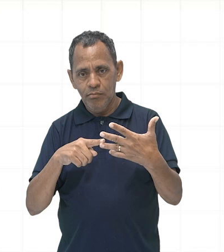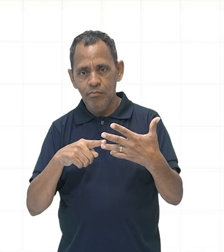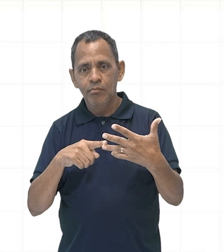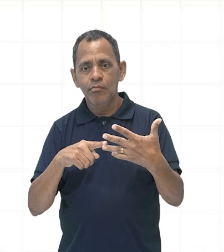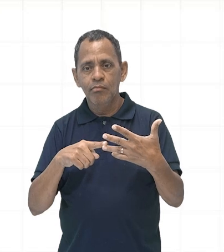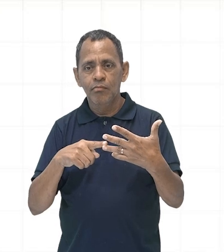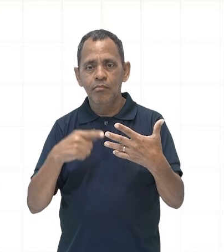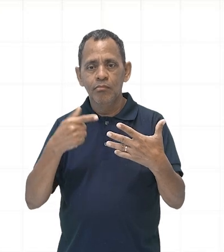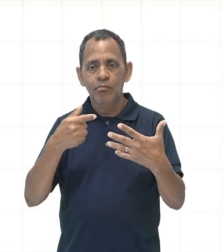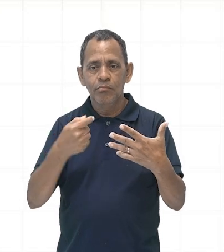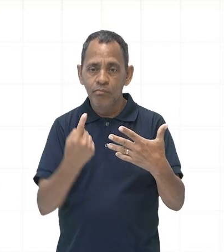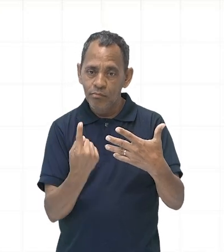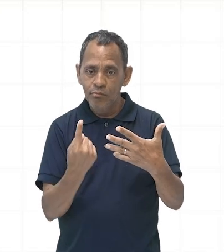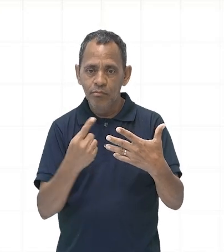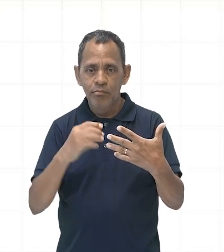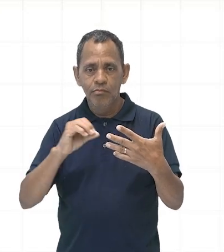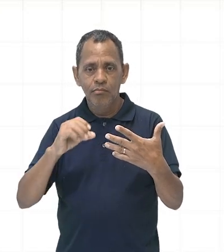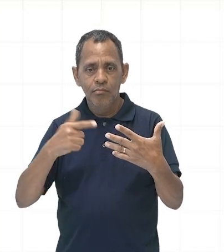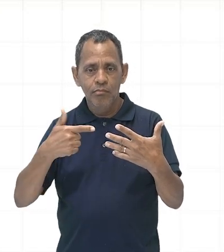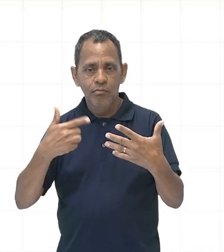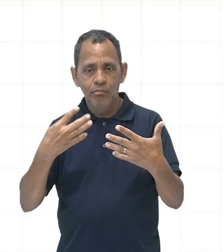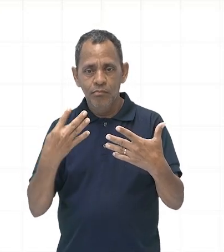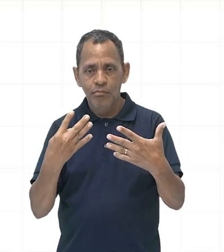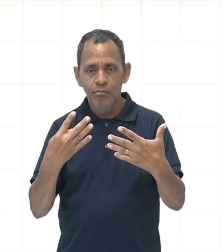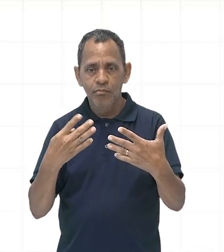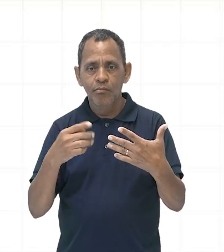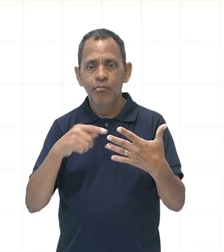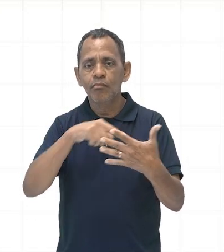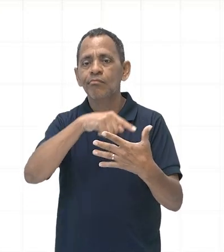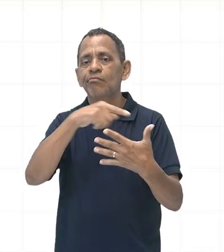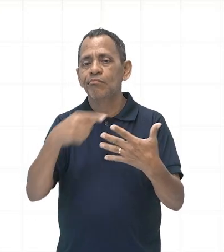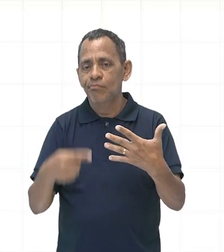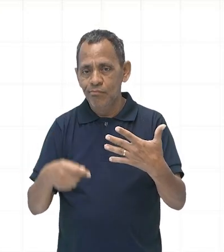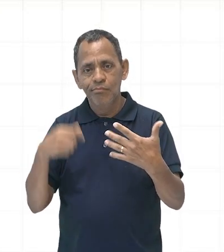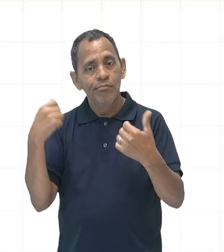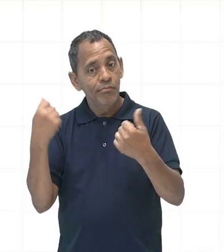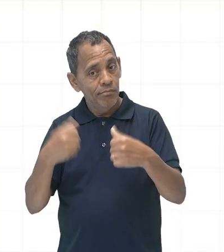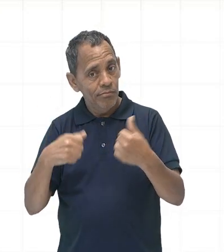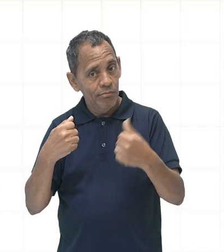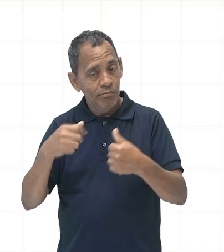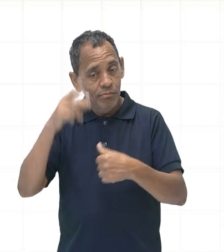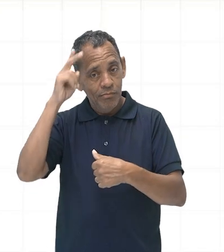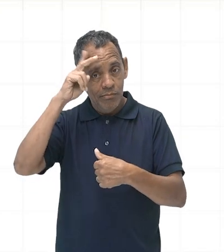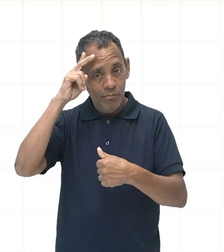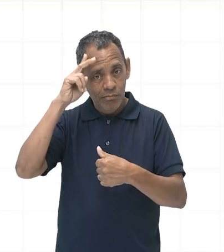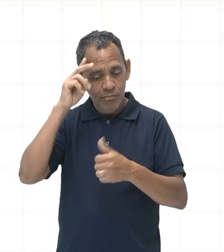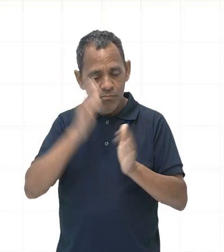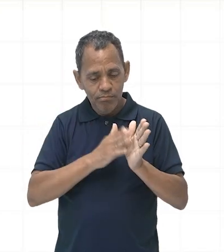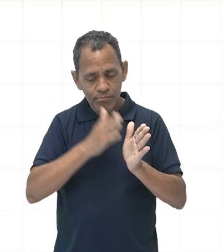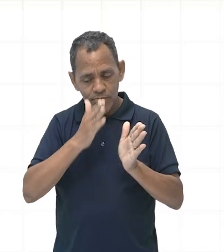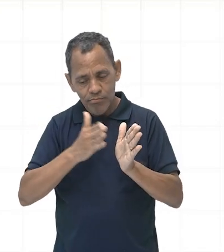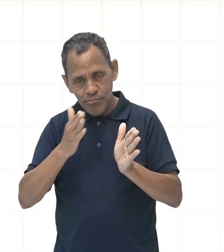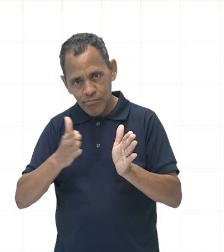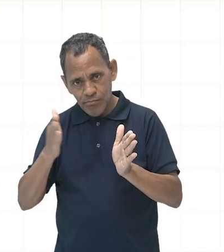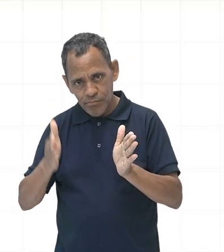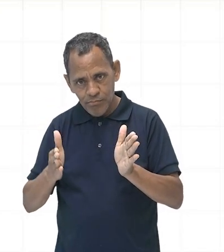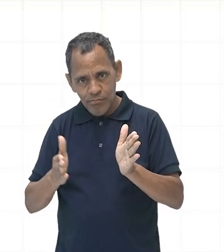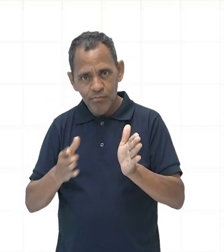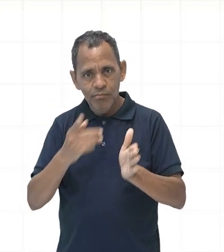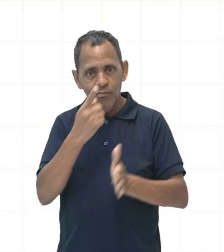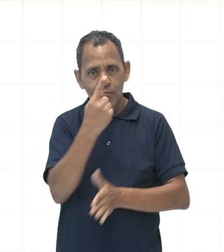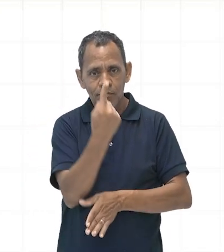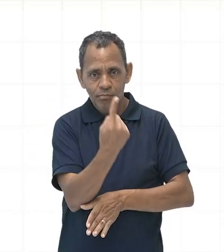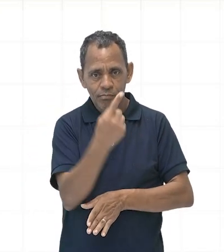ou 1024 bytes? Né? Então, a gente tem que lembrar aí da sequência, né? 1